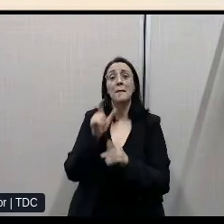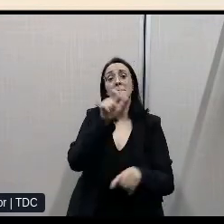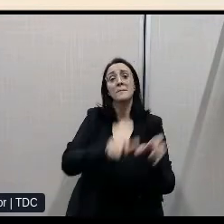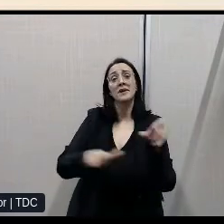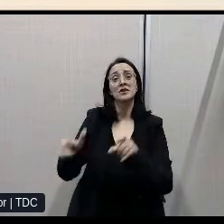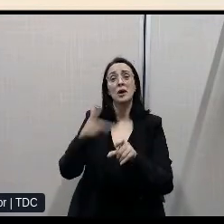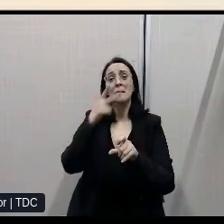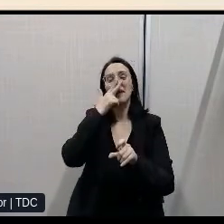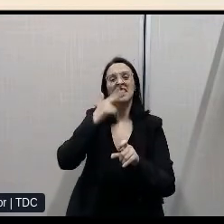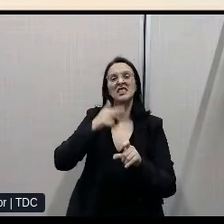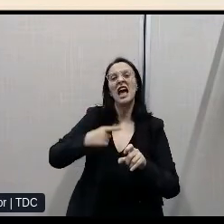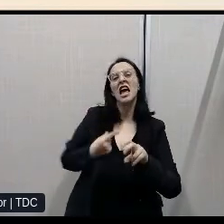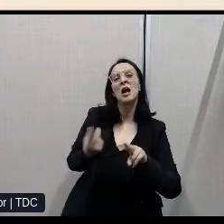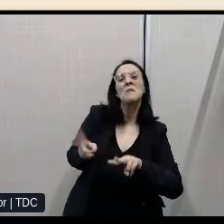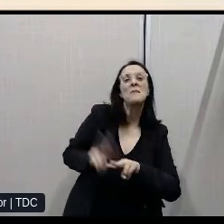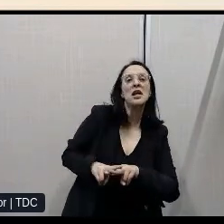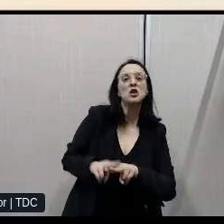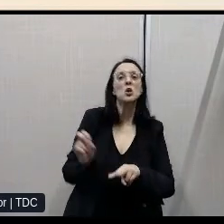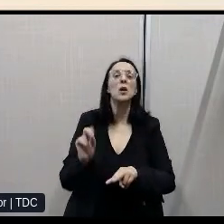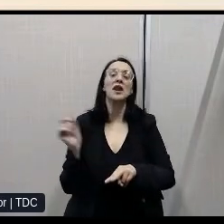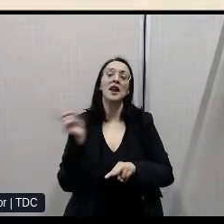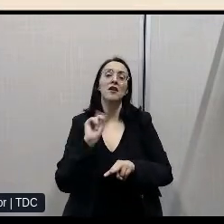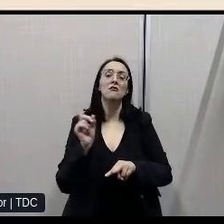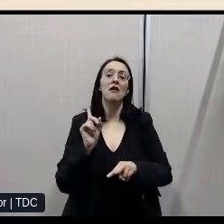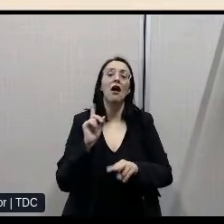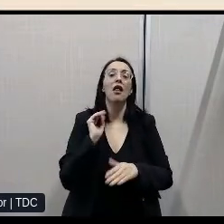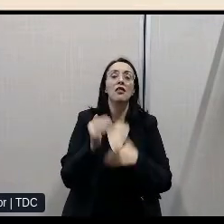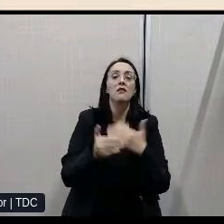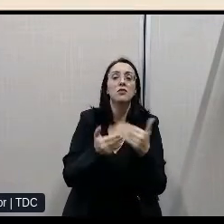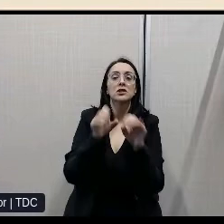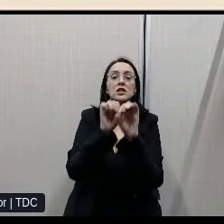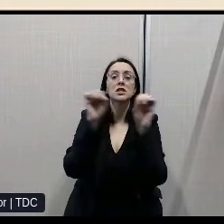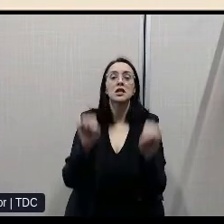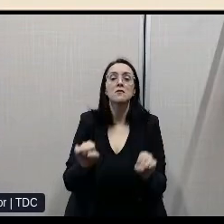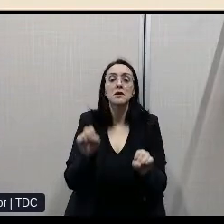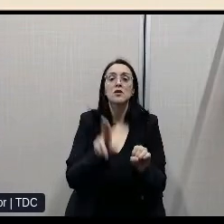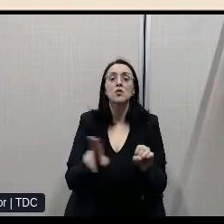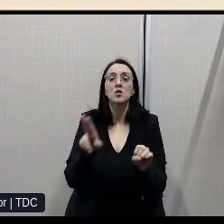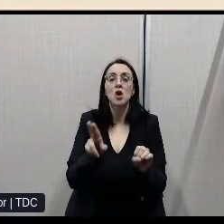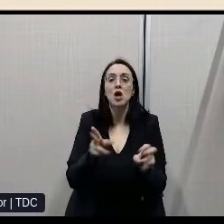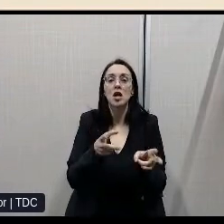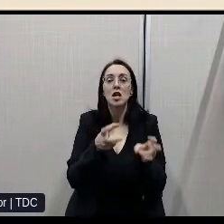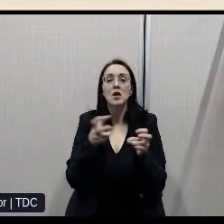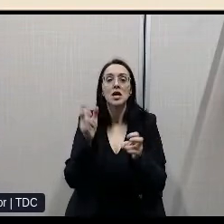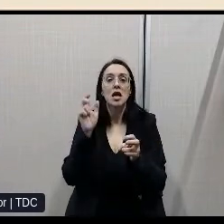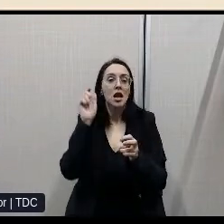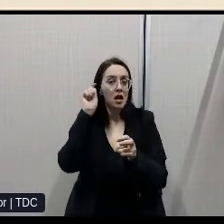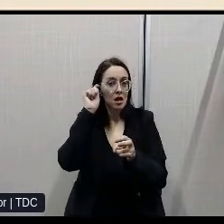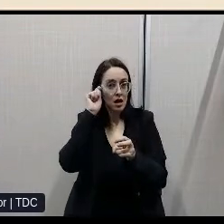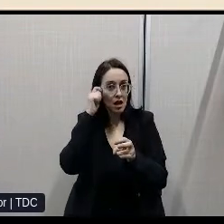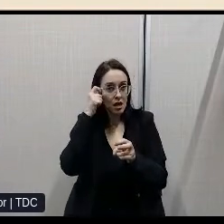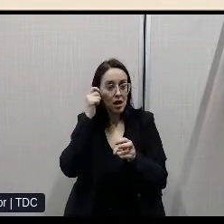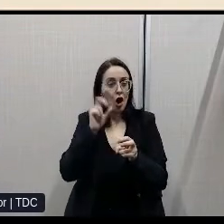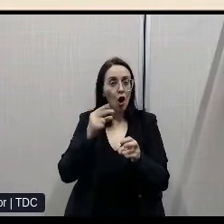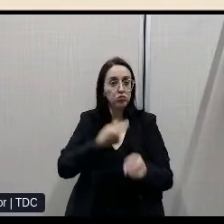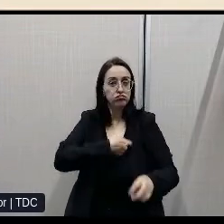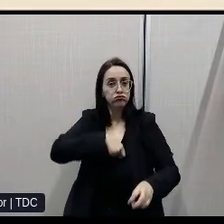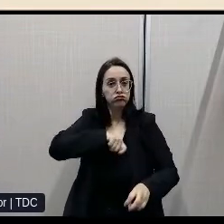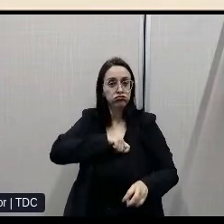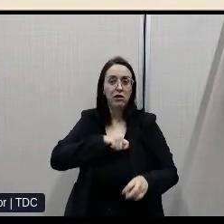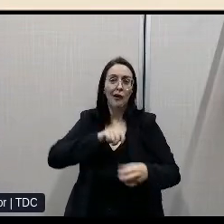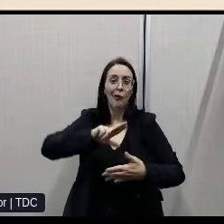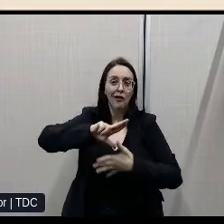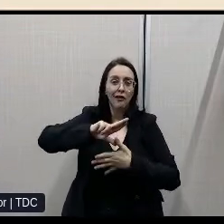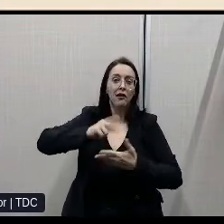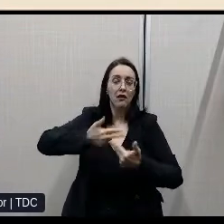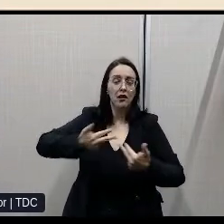um reincidente criminal. Depois de um tempo usando o sistema, foi percebido que pessoas negras e hispânicas tinham uma